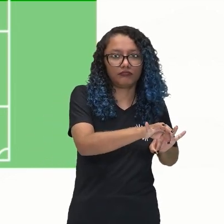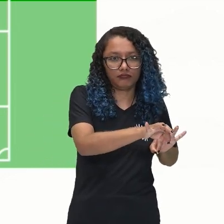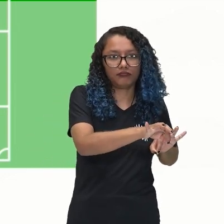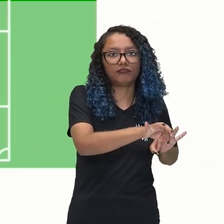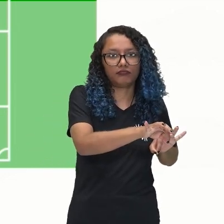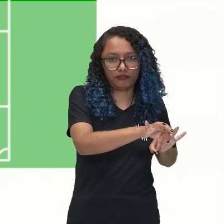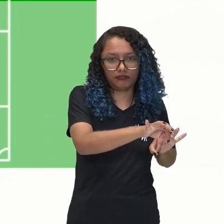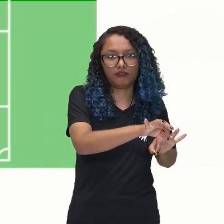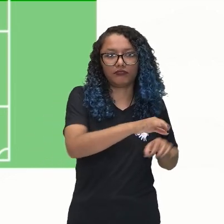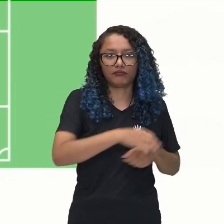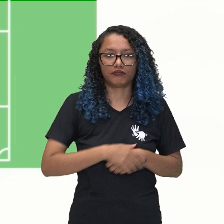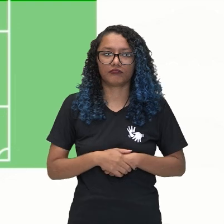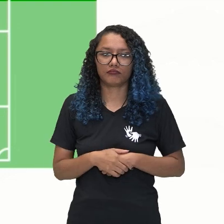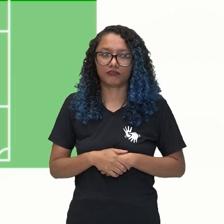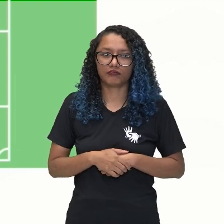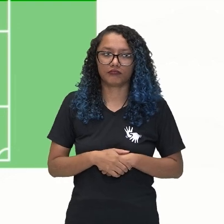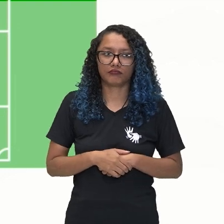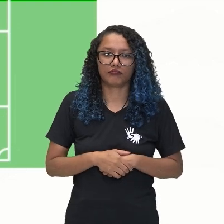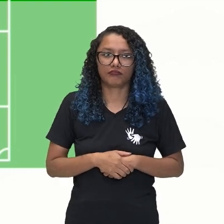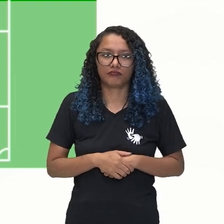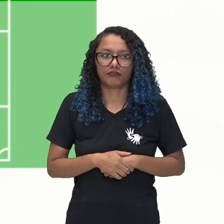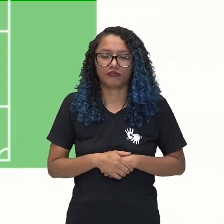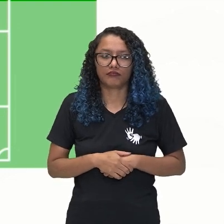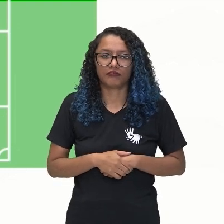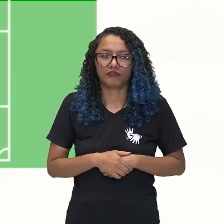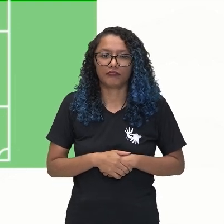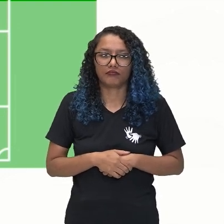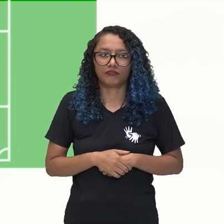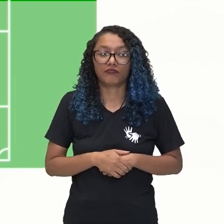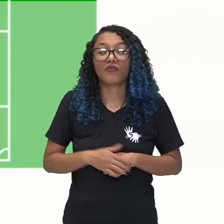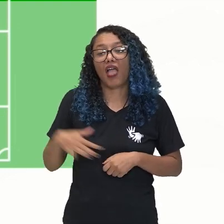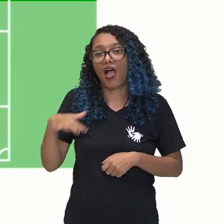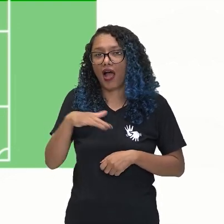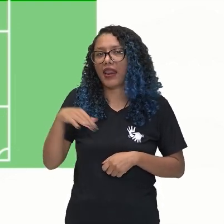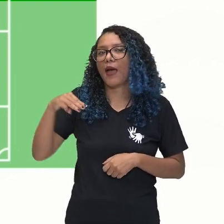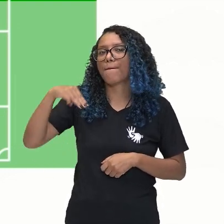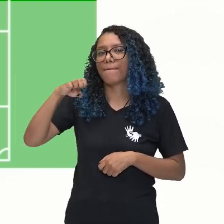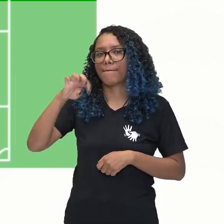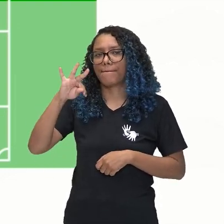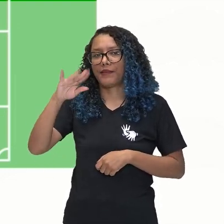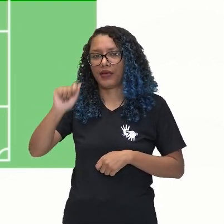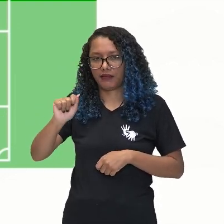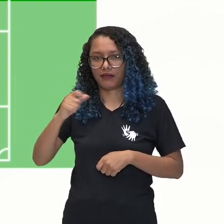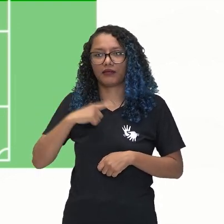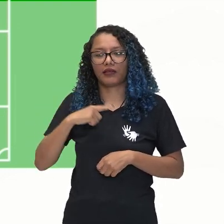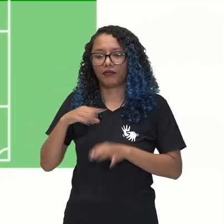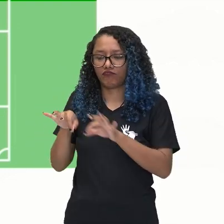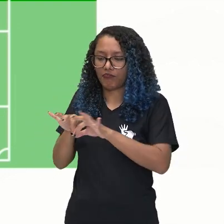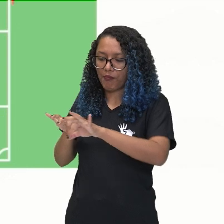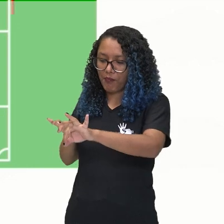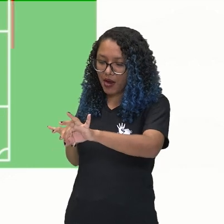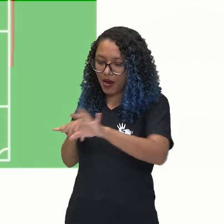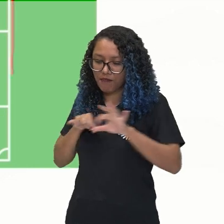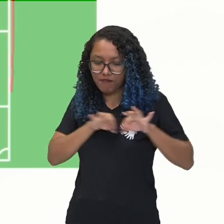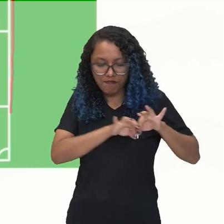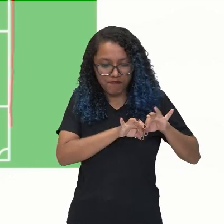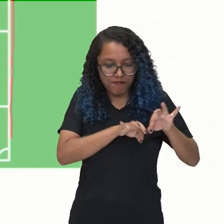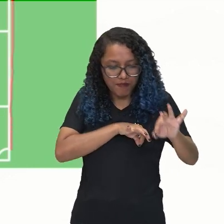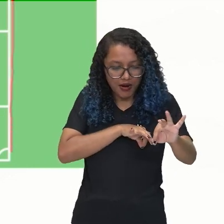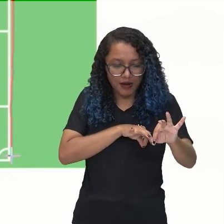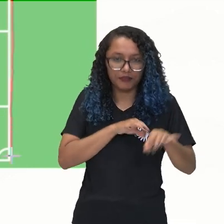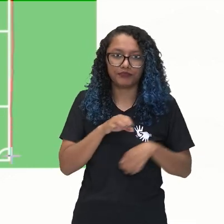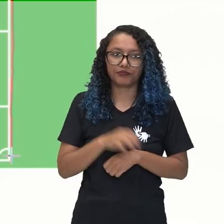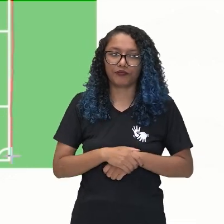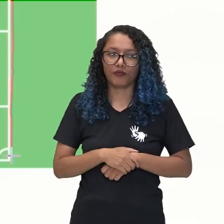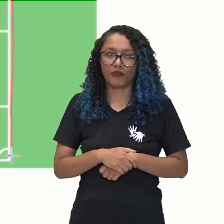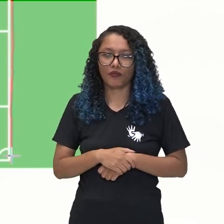que compreendem aqui a área de meta, né? Então tem duas linhas de fundo e que cada